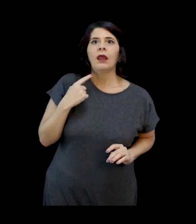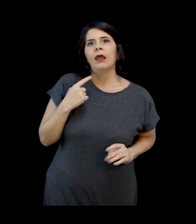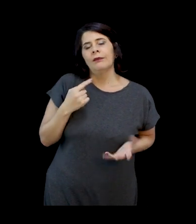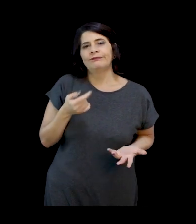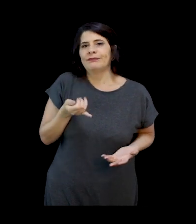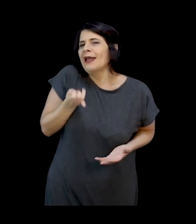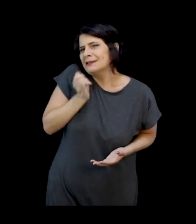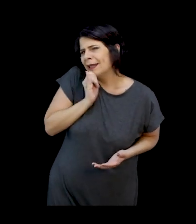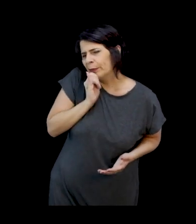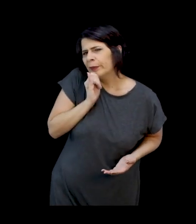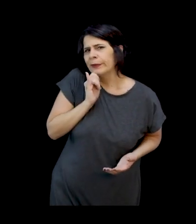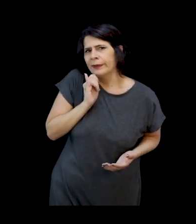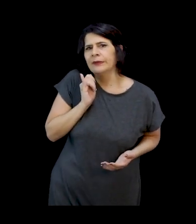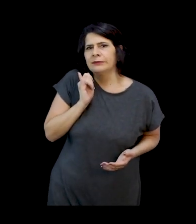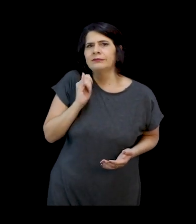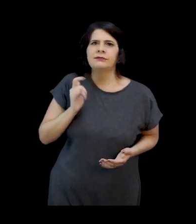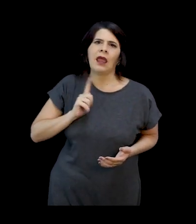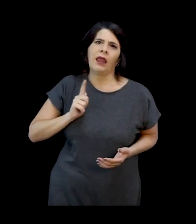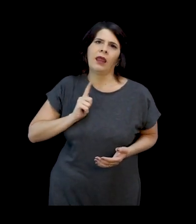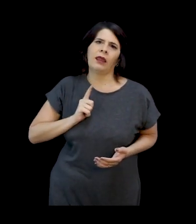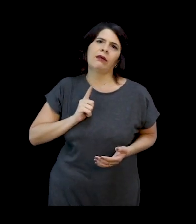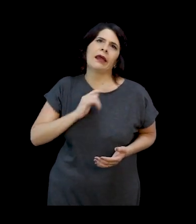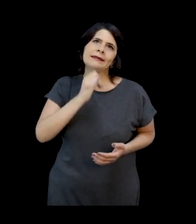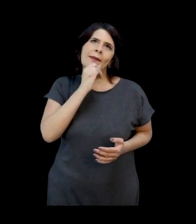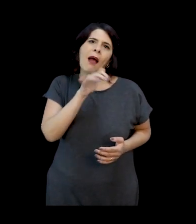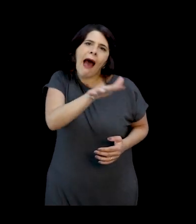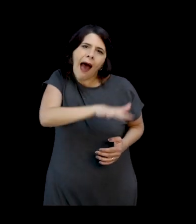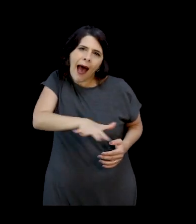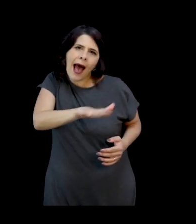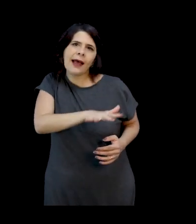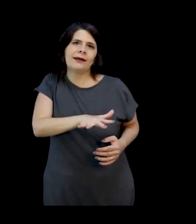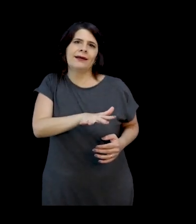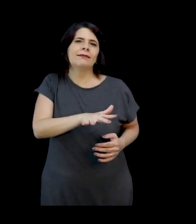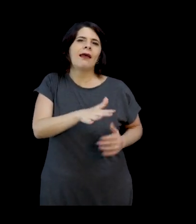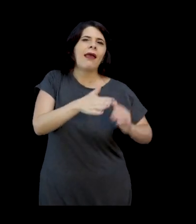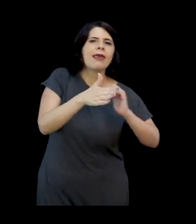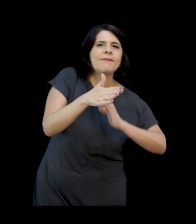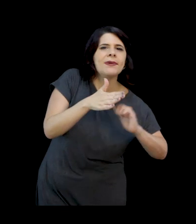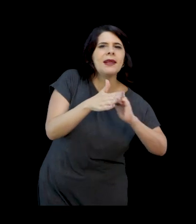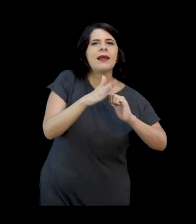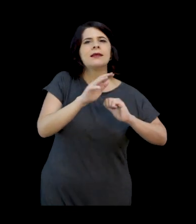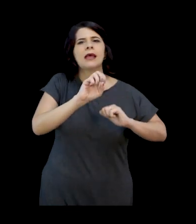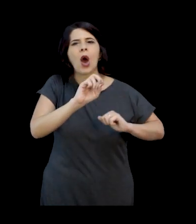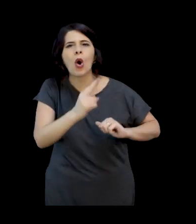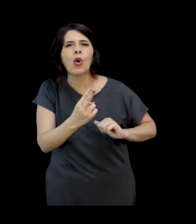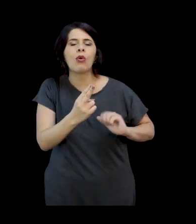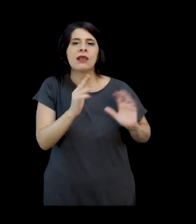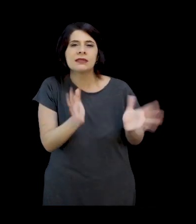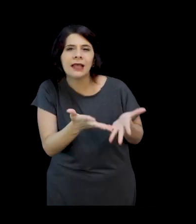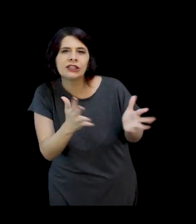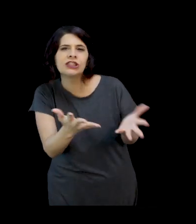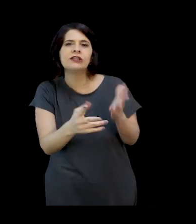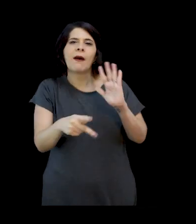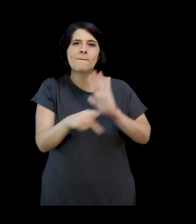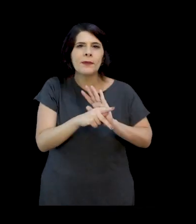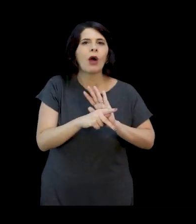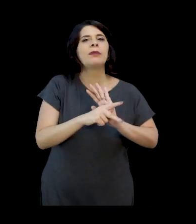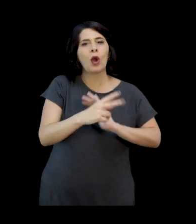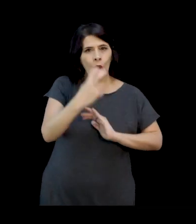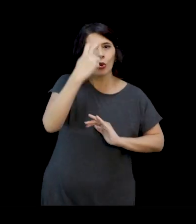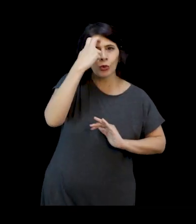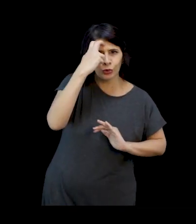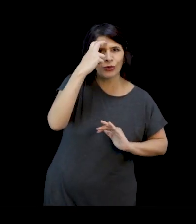que a gente pode encontrar hoje na indústria cultural ou nas políticas culturais, e você aponta bastante bem isso no seu